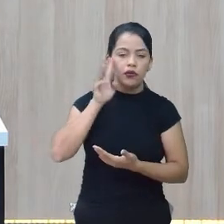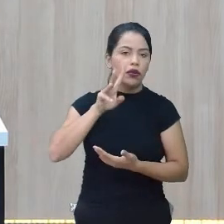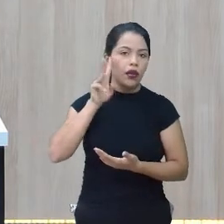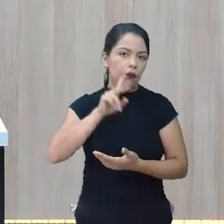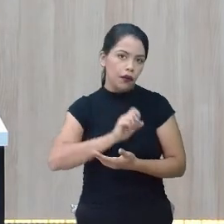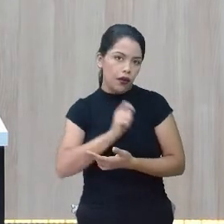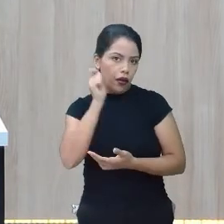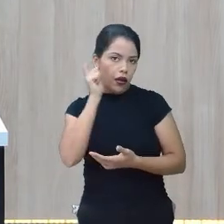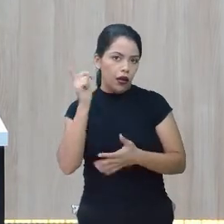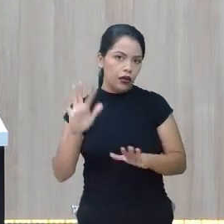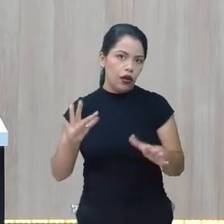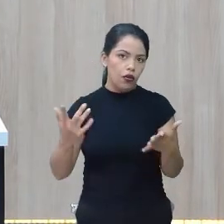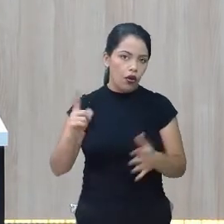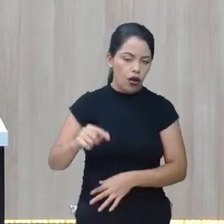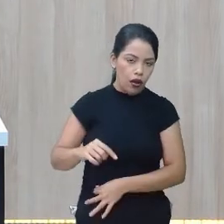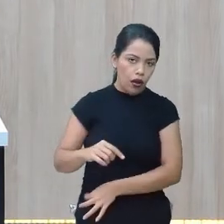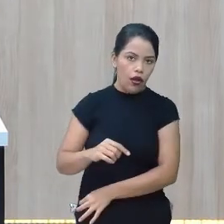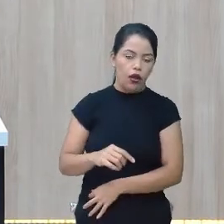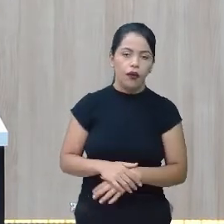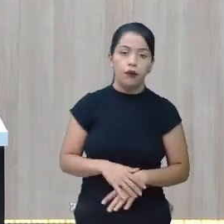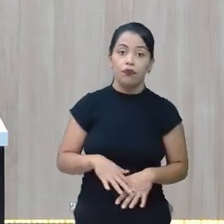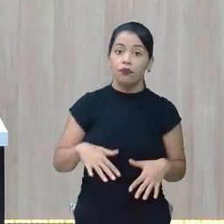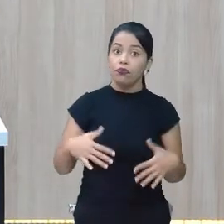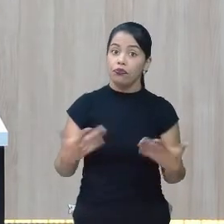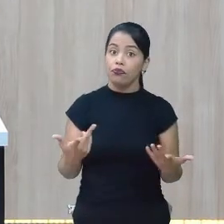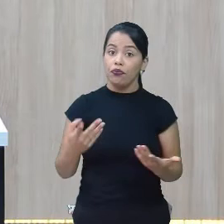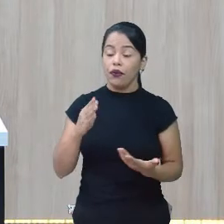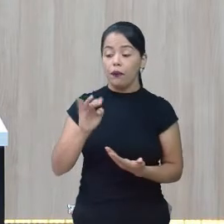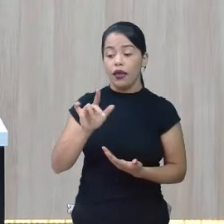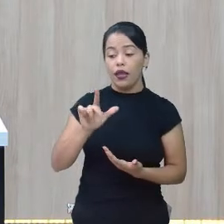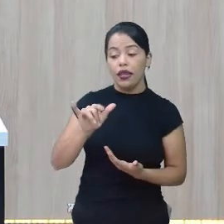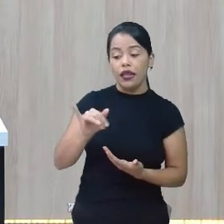bloco retangular. Inclusive, Billy, vamos lá?